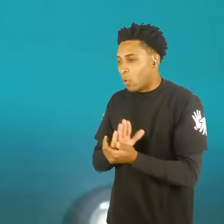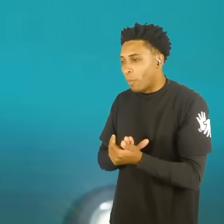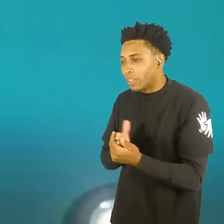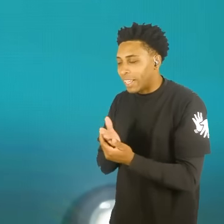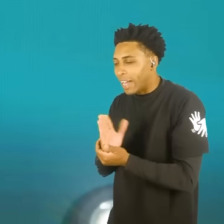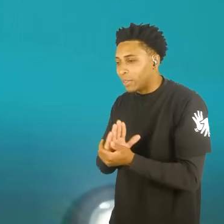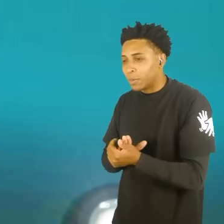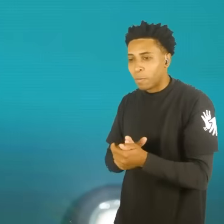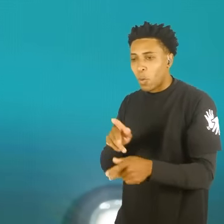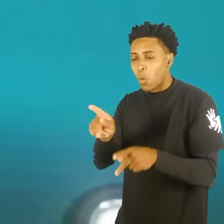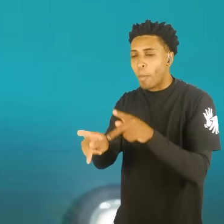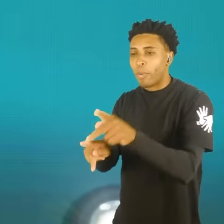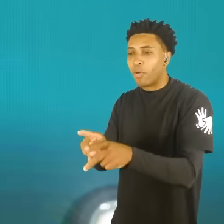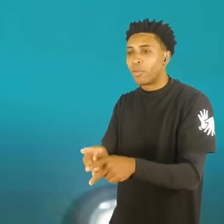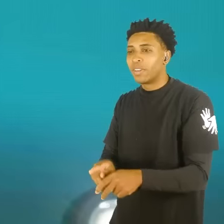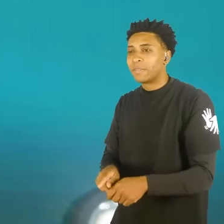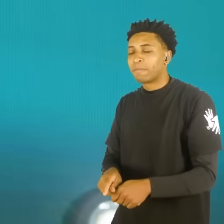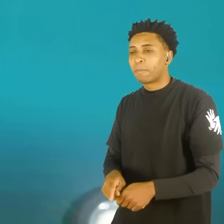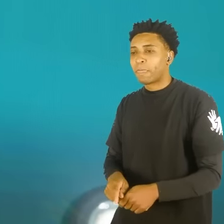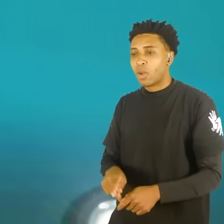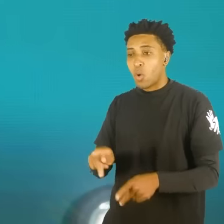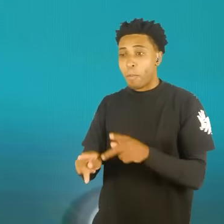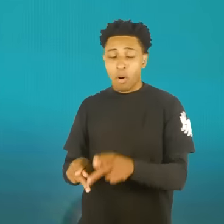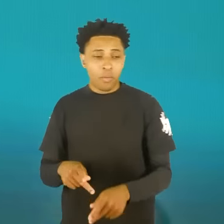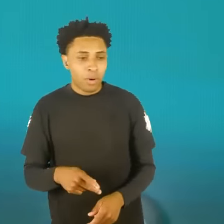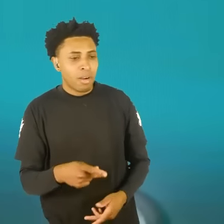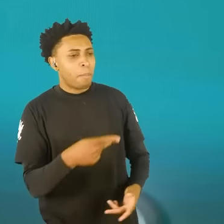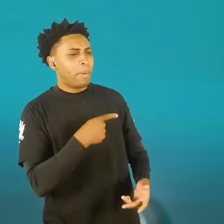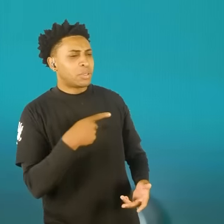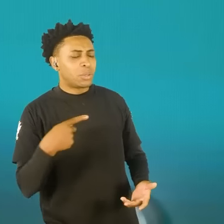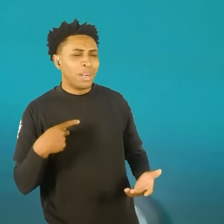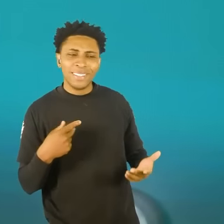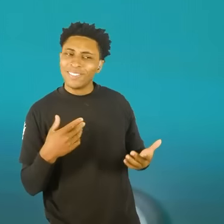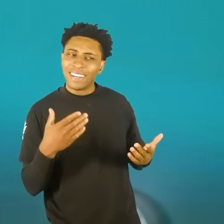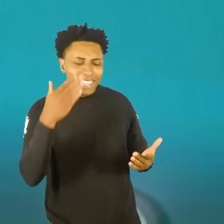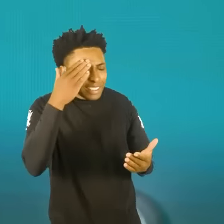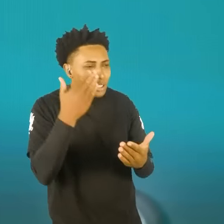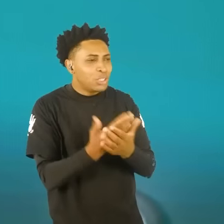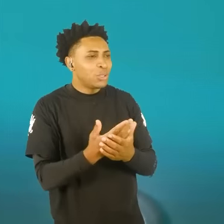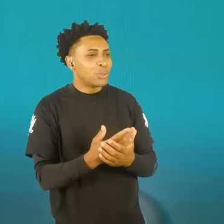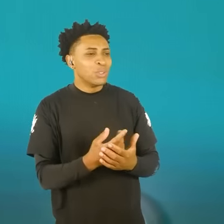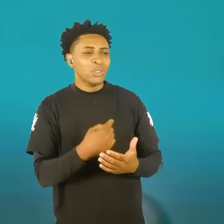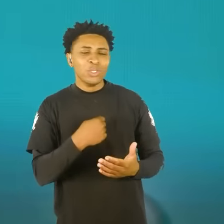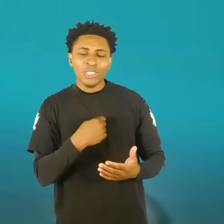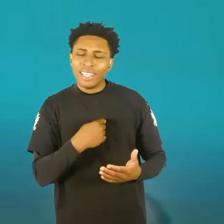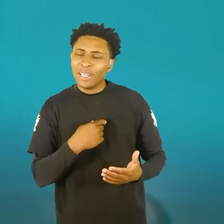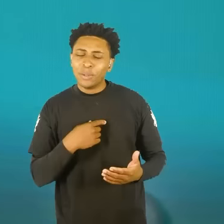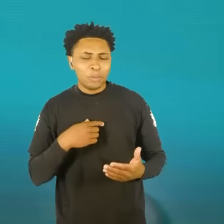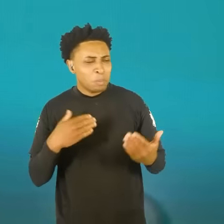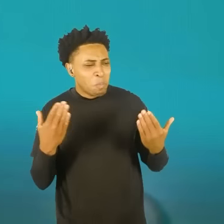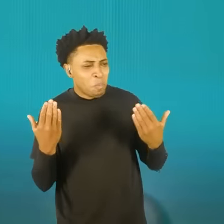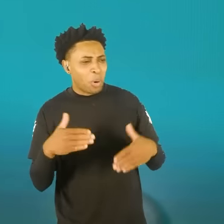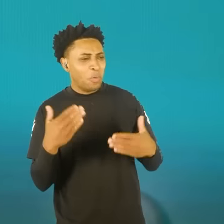estão dizendo: pastor, eu não acredito que depois que entreguei minha vida a Cristo eu ia passar pelo que estou passando.